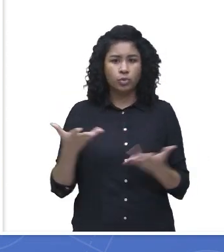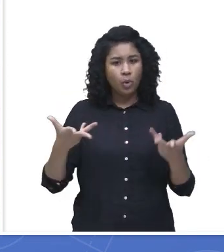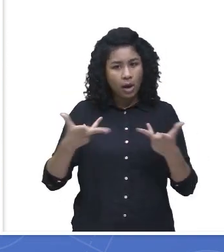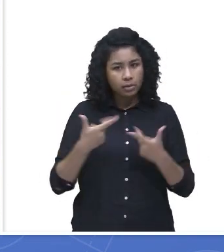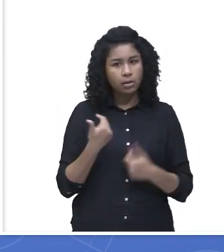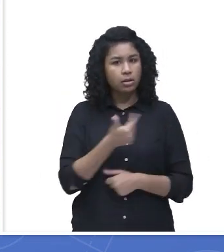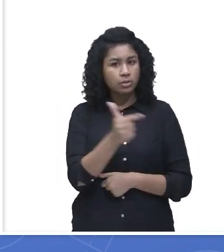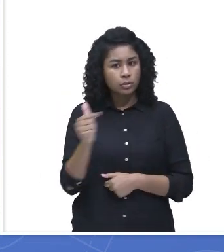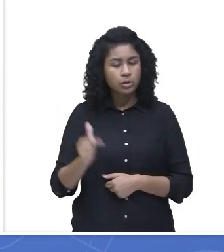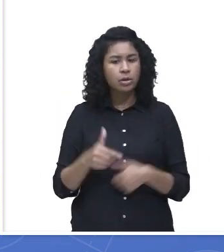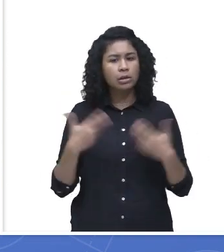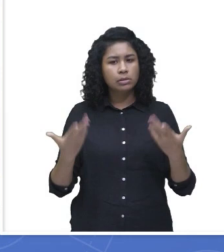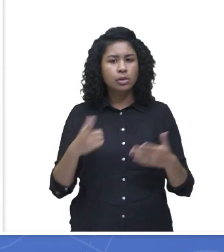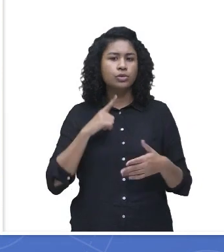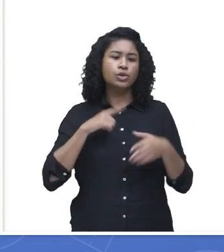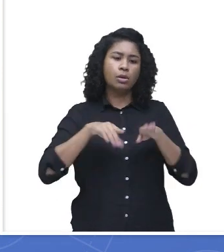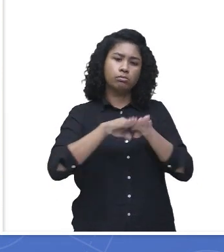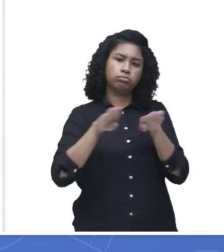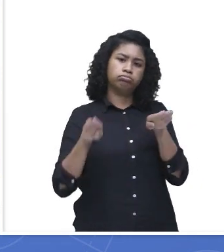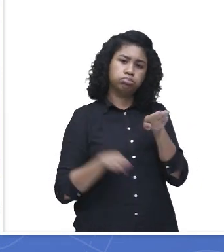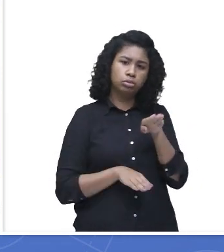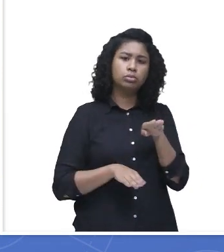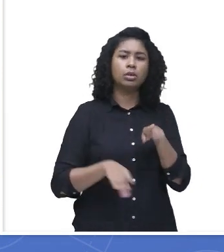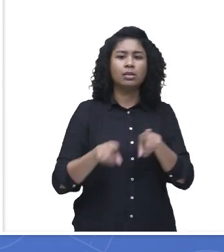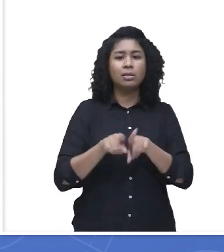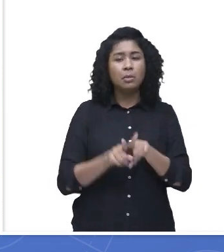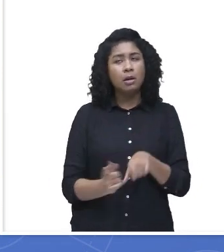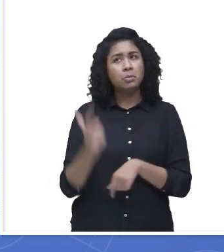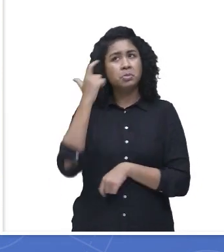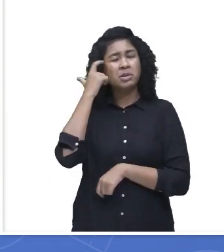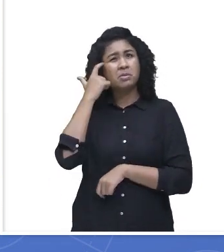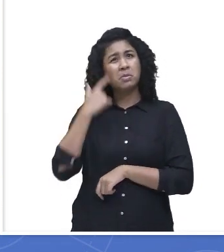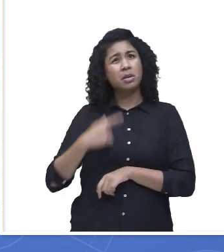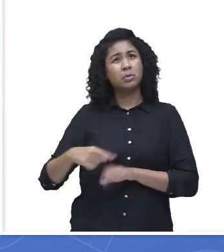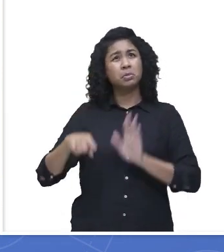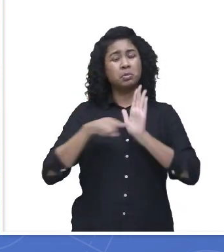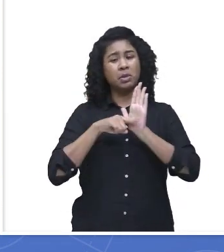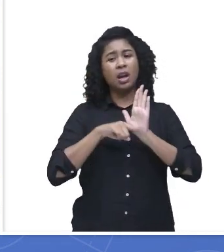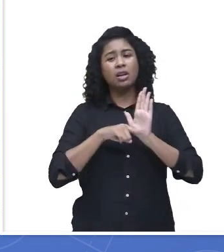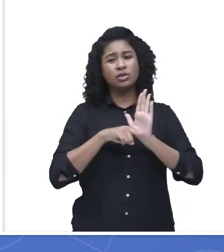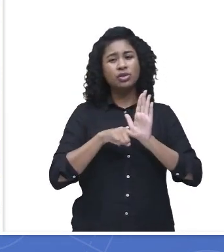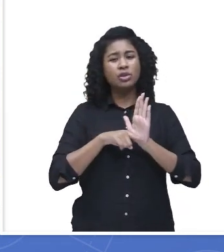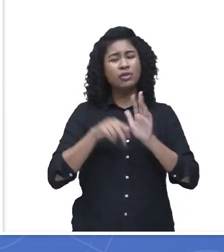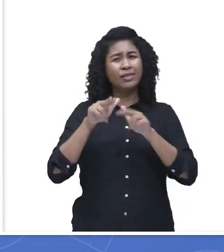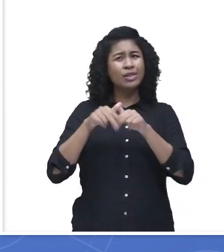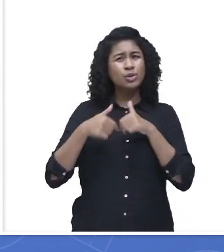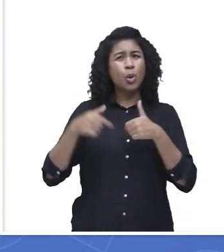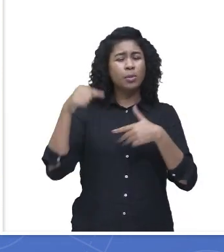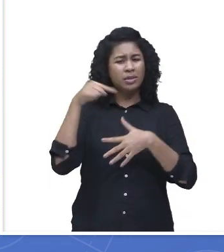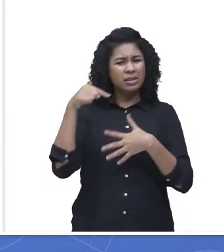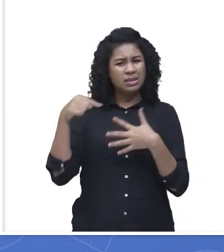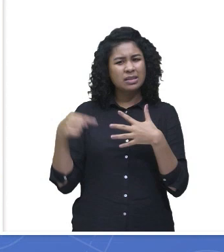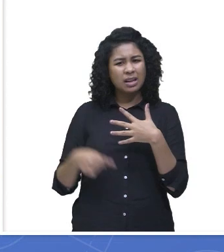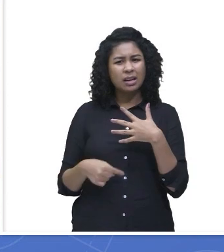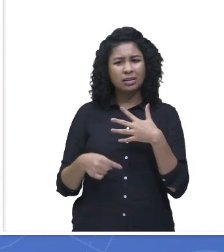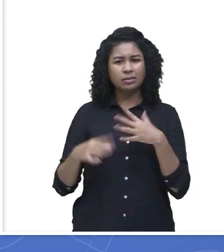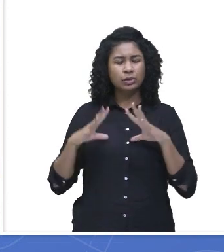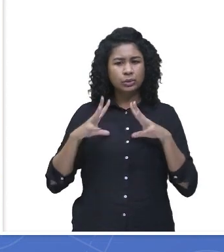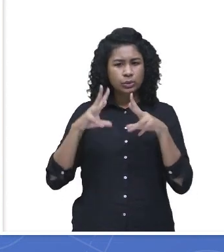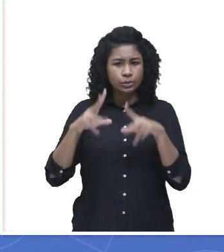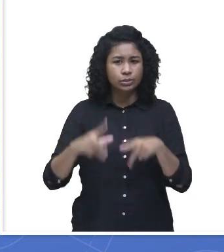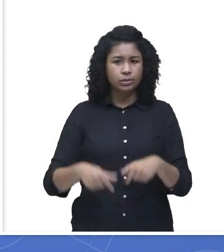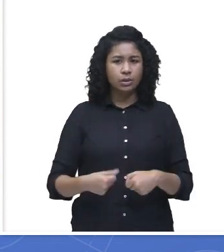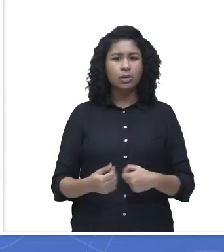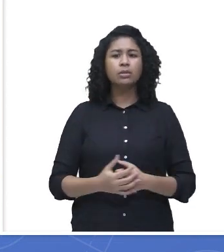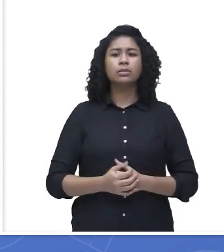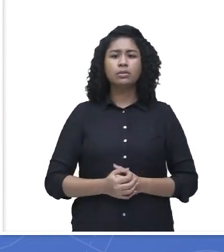grandes desigualdades e um certo tom pessimista, a gente pode até pensar que vem dessas questões também, né? Até do próprio eu